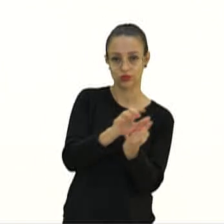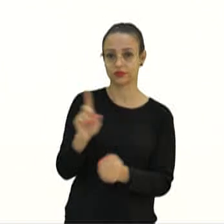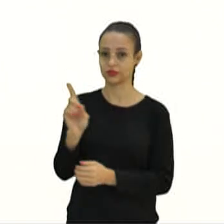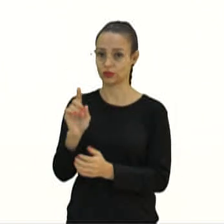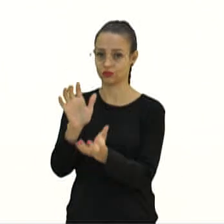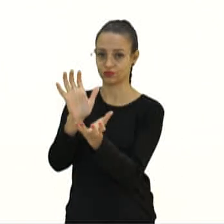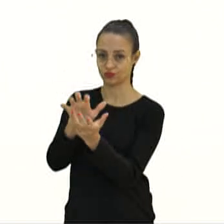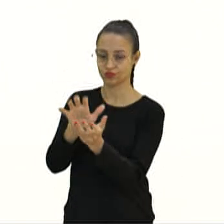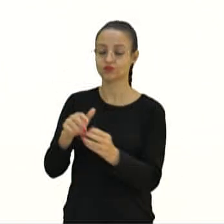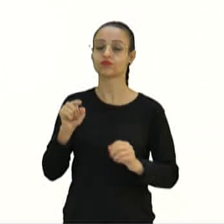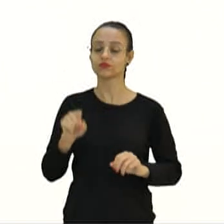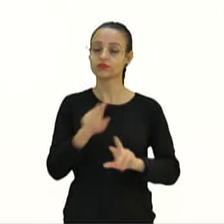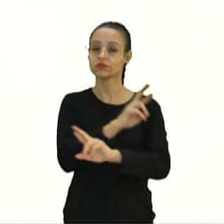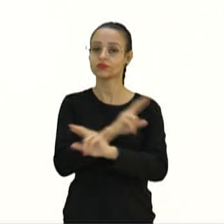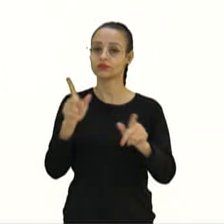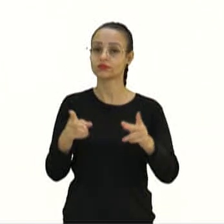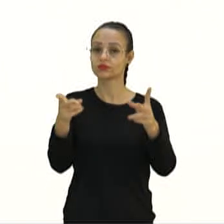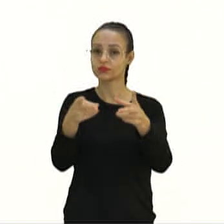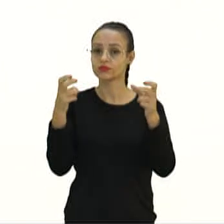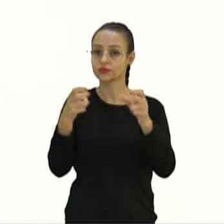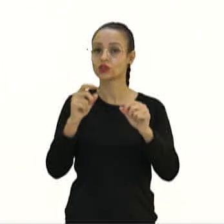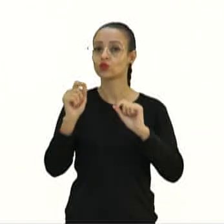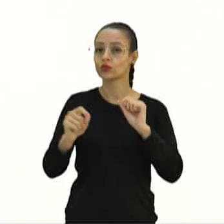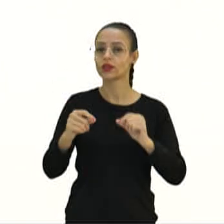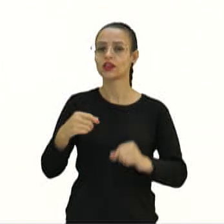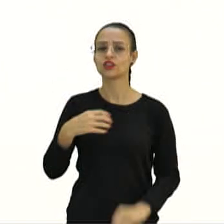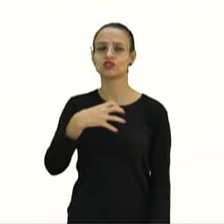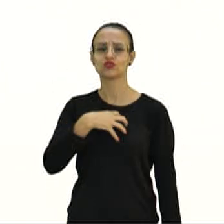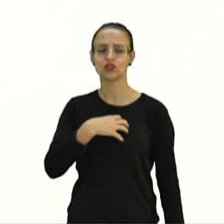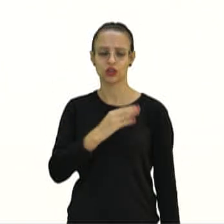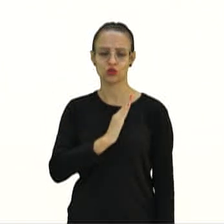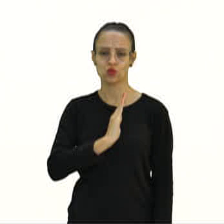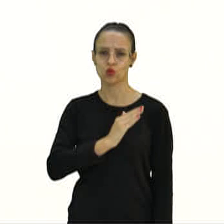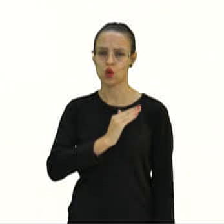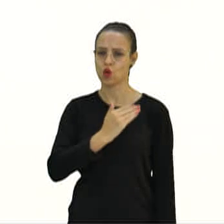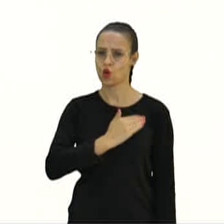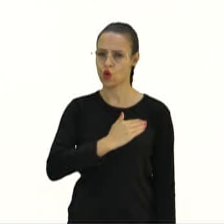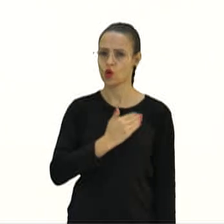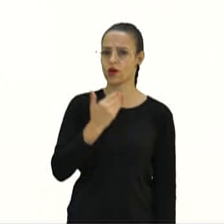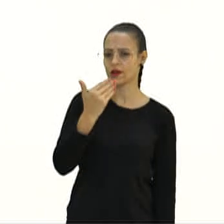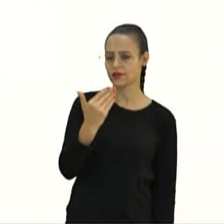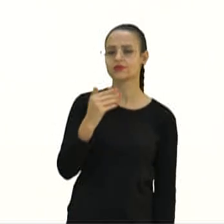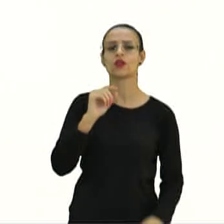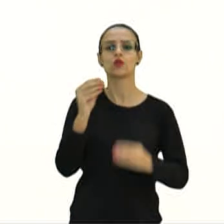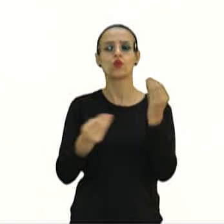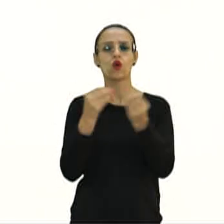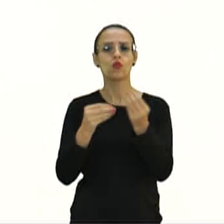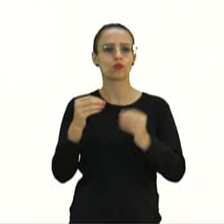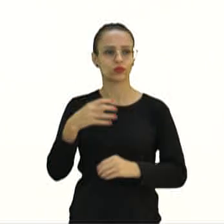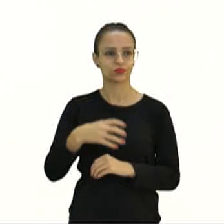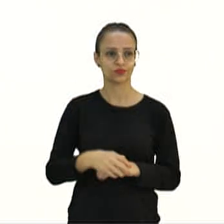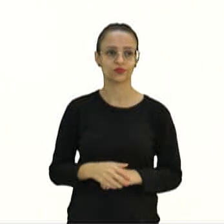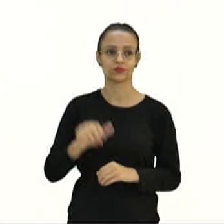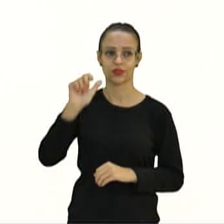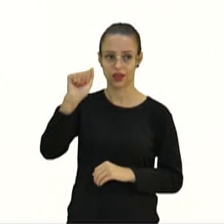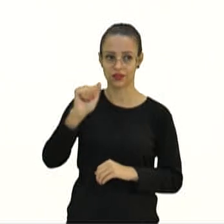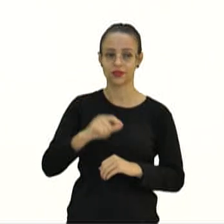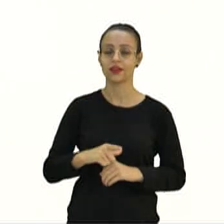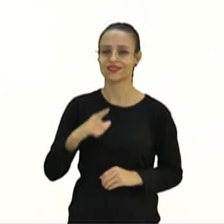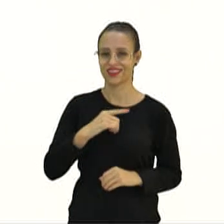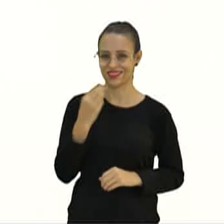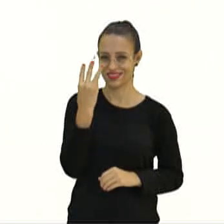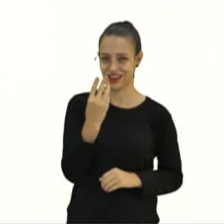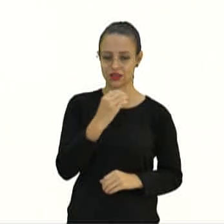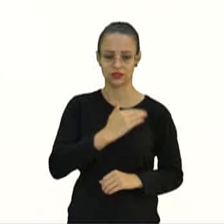crocodilianos. Essa diferença se observa na anatomia do coração dos crocodilianos, que apresenta, presta atenção, letra A,